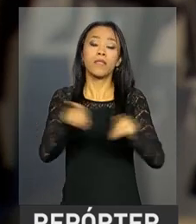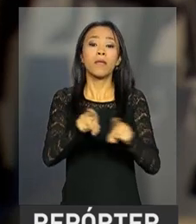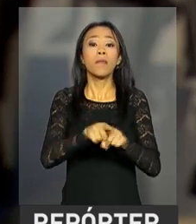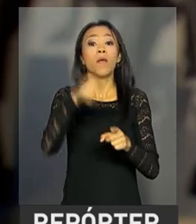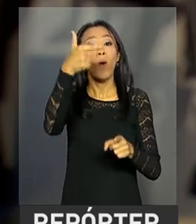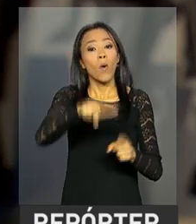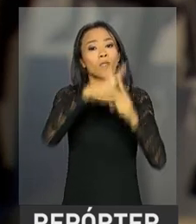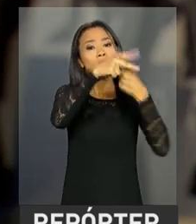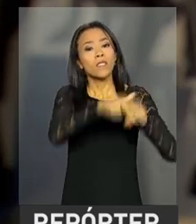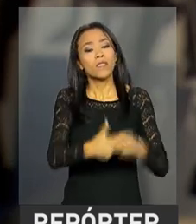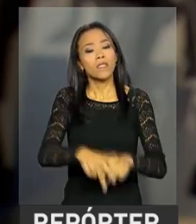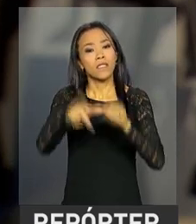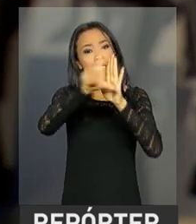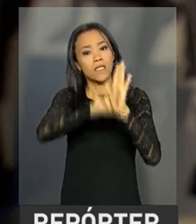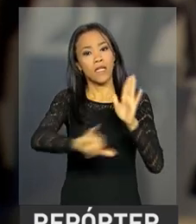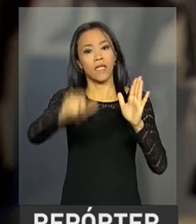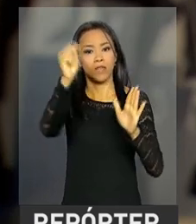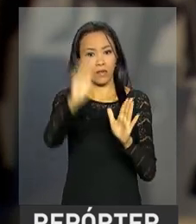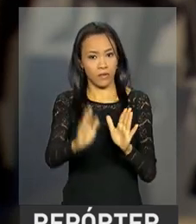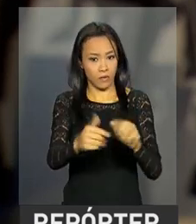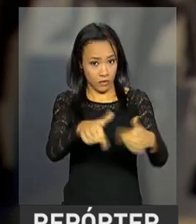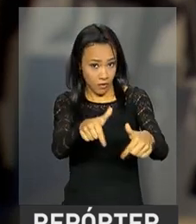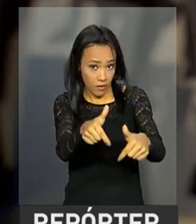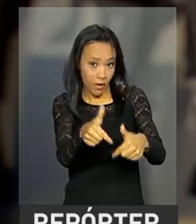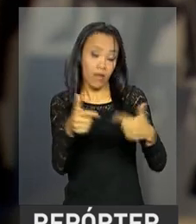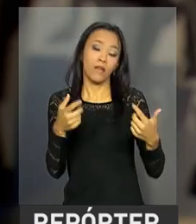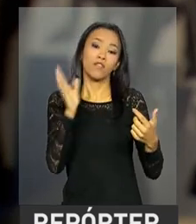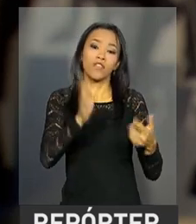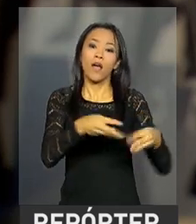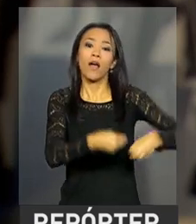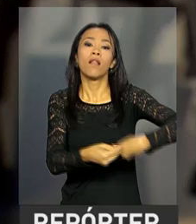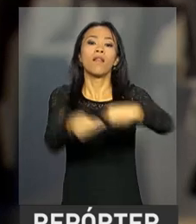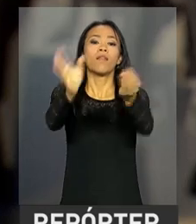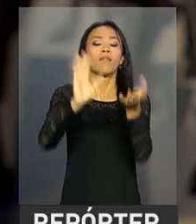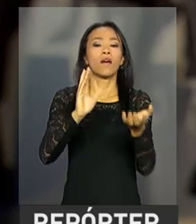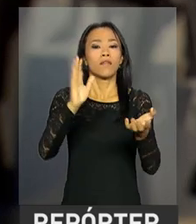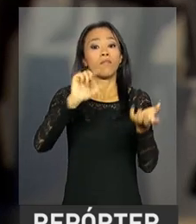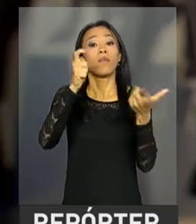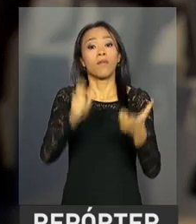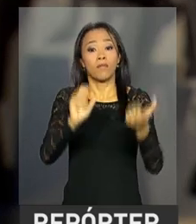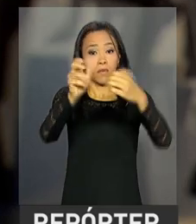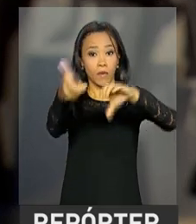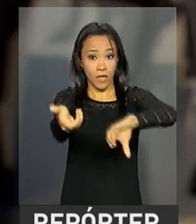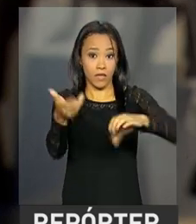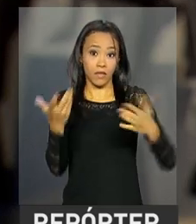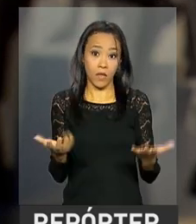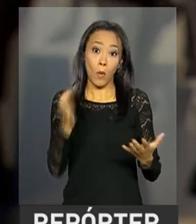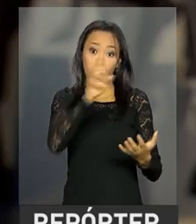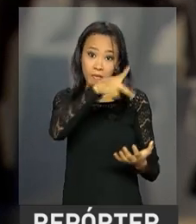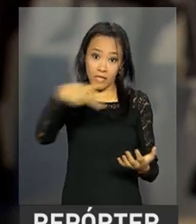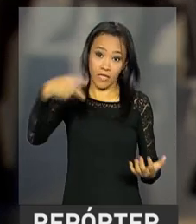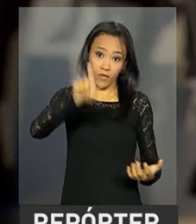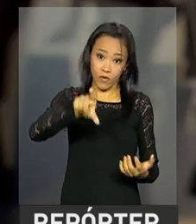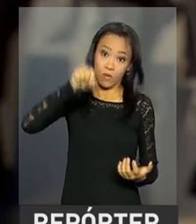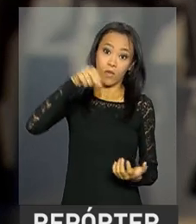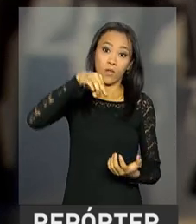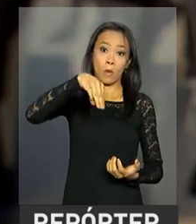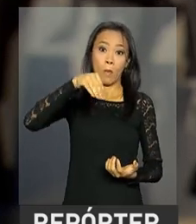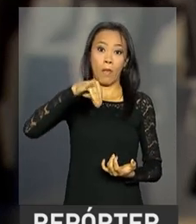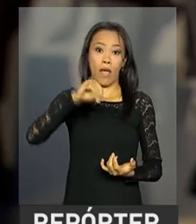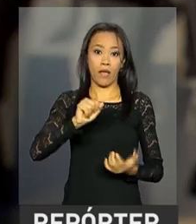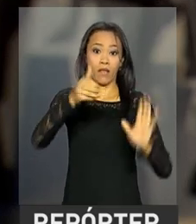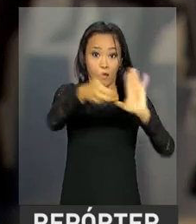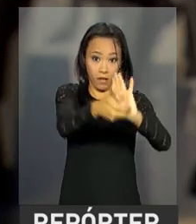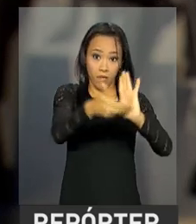das leis trabalhistas já enviadas pelo governo ao congresso nacional o presidente reeleito da Câmara dos Deputados Rodrigo Maia